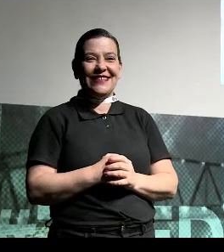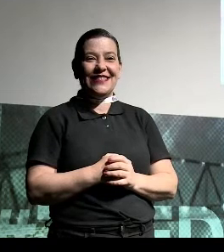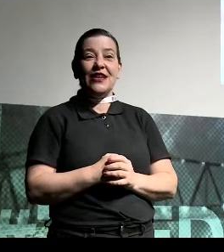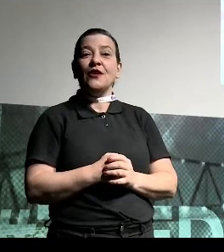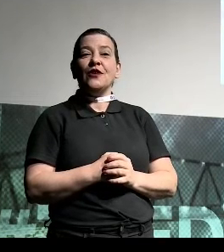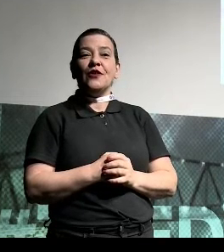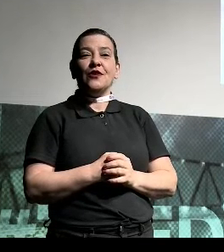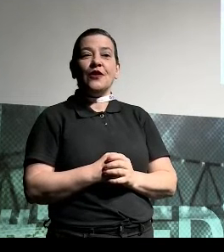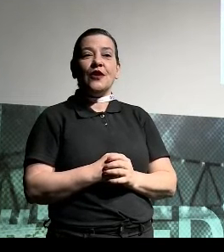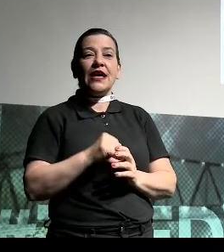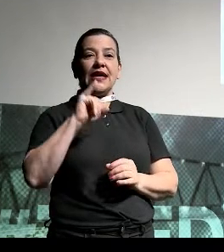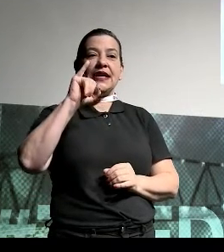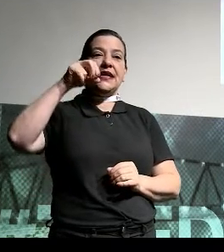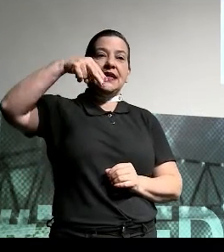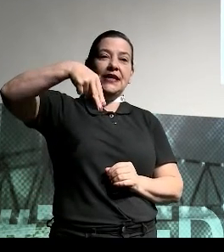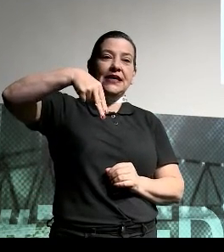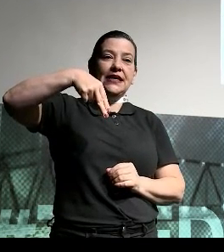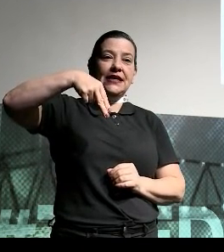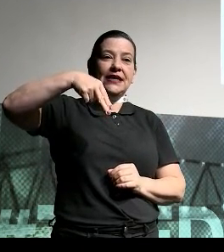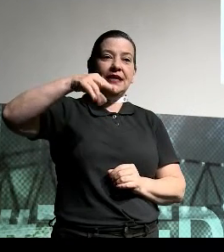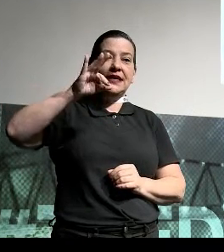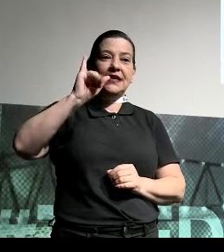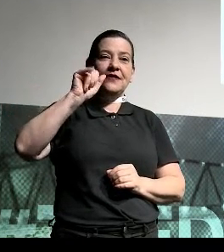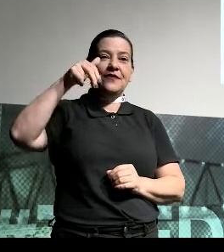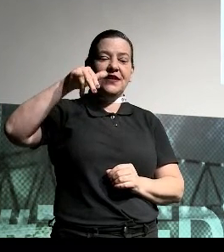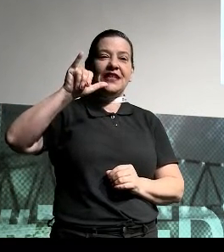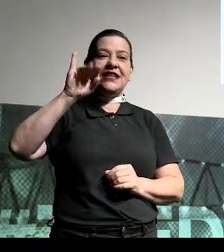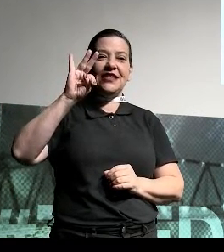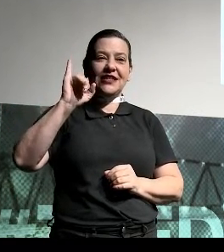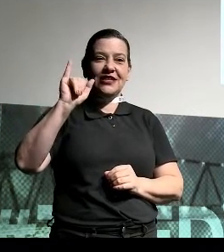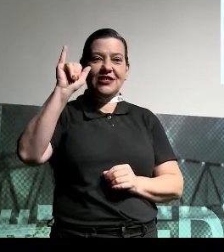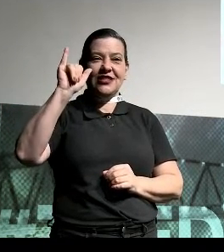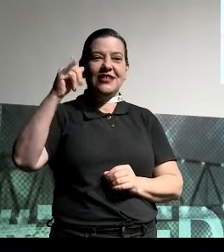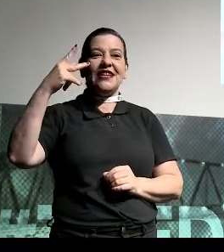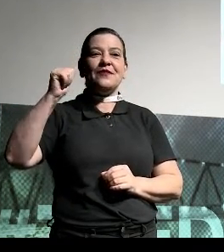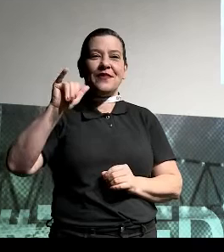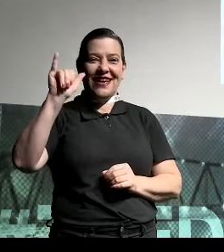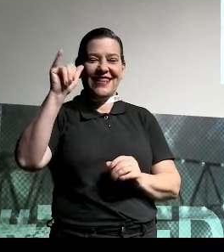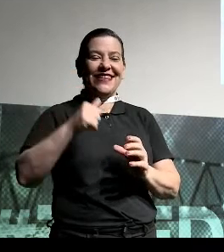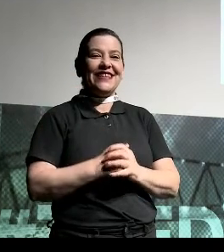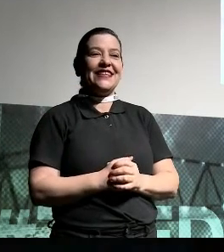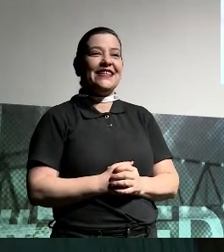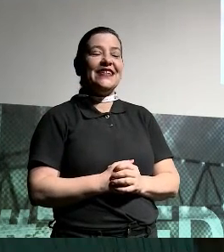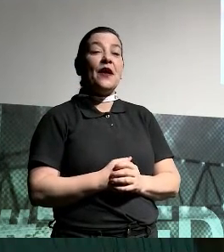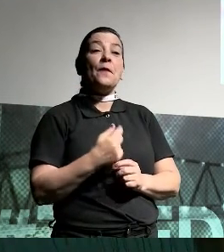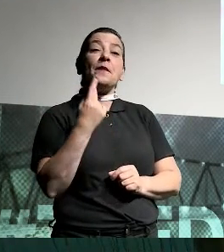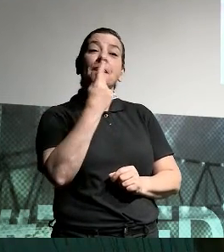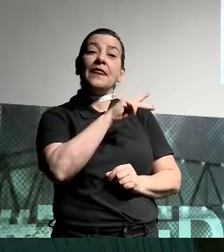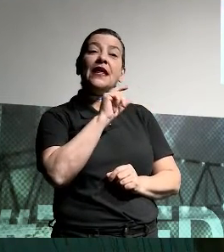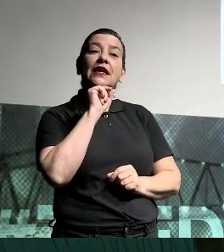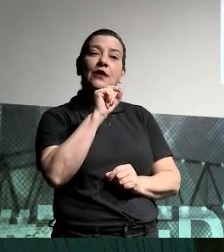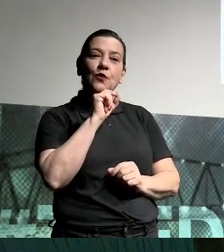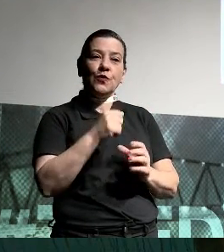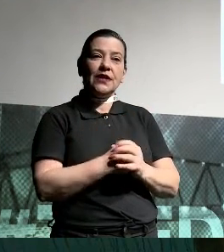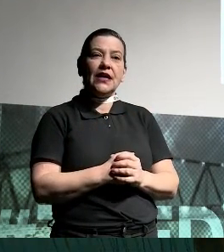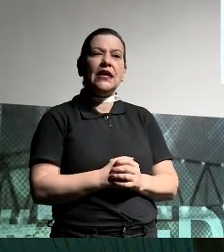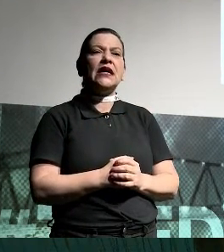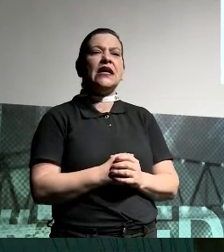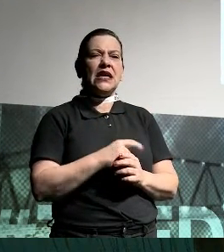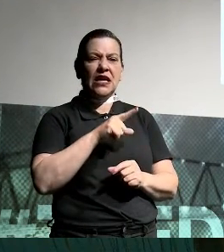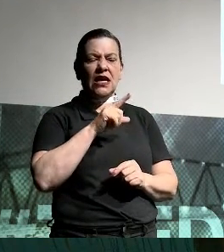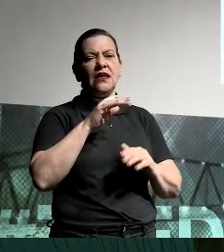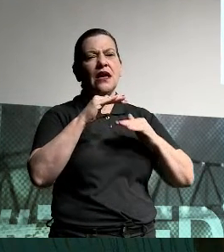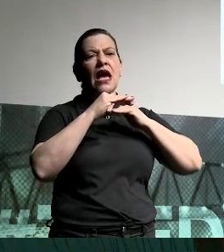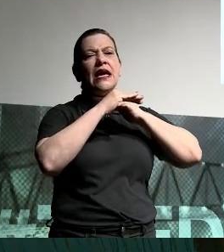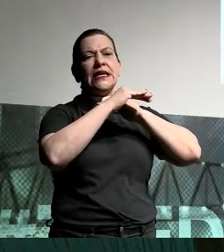vocês estão vendo na tela de vocês? Esse site ele é um site feito em Flutter Web, por incrível que pareça. O Flutter Web hoje ele é bem estável,